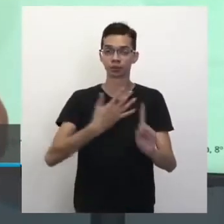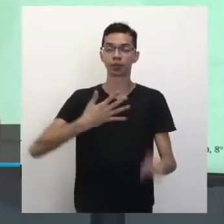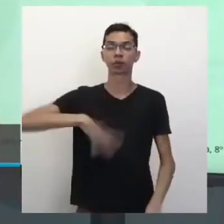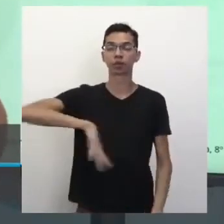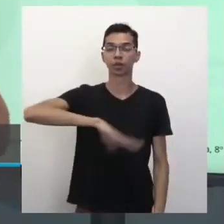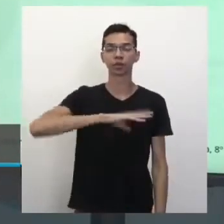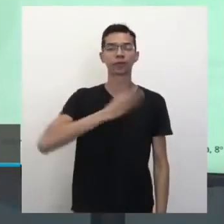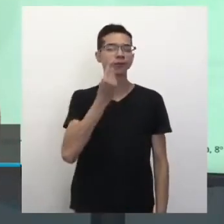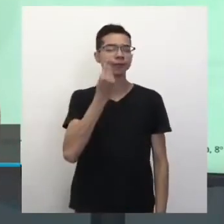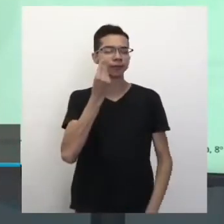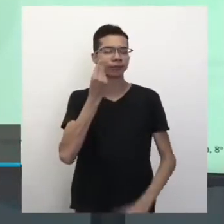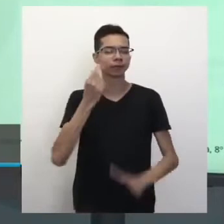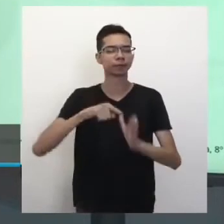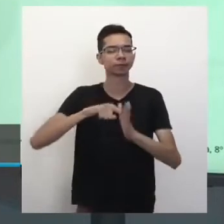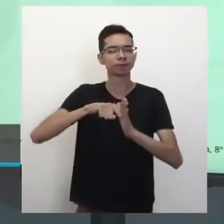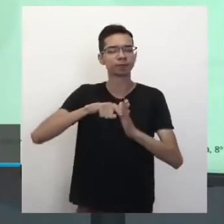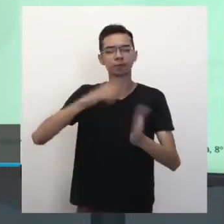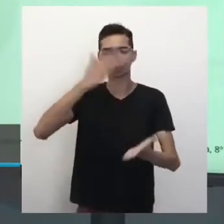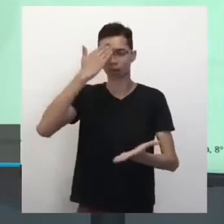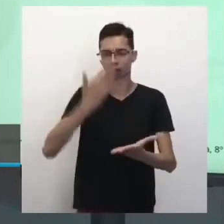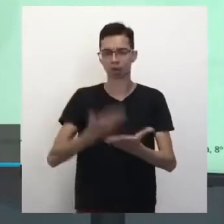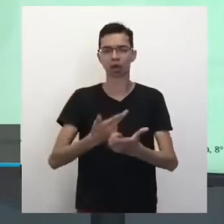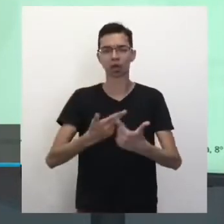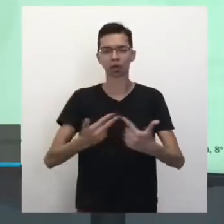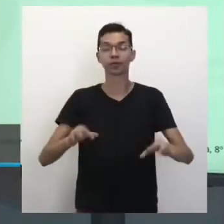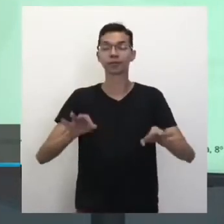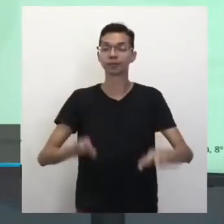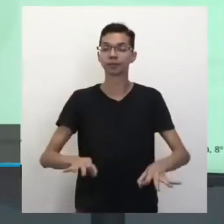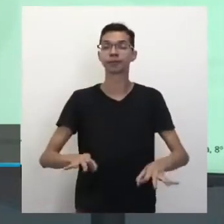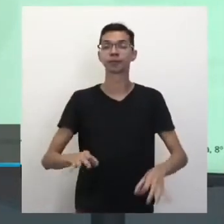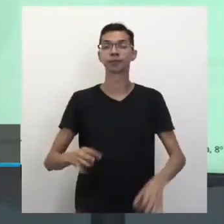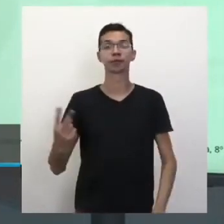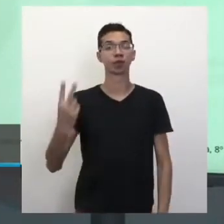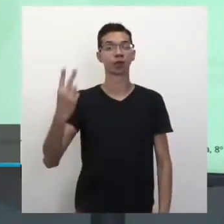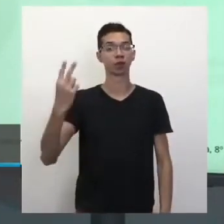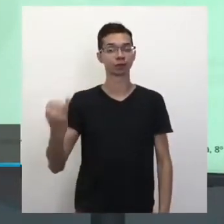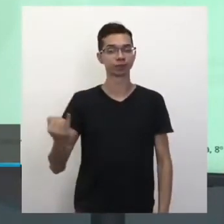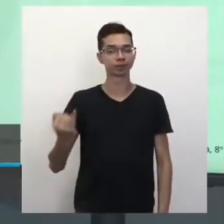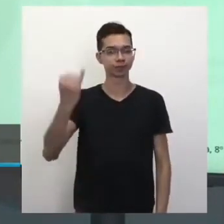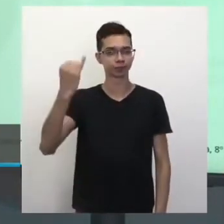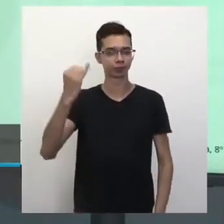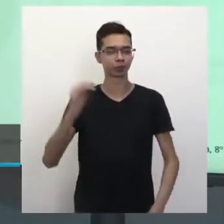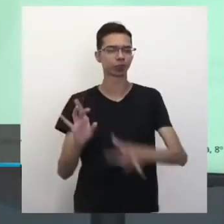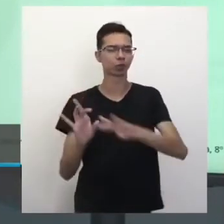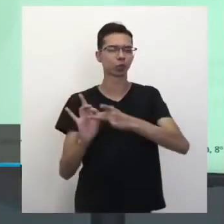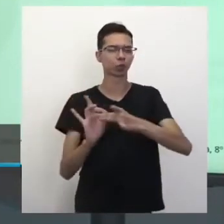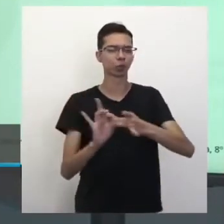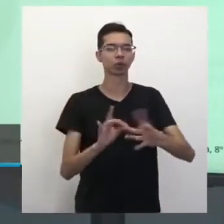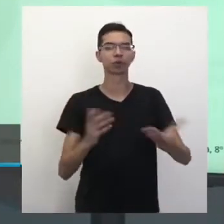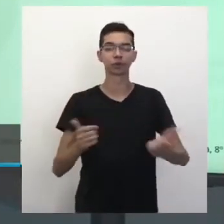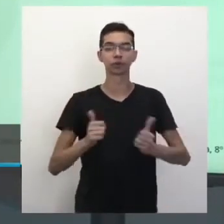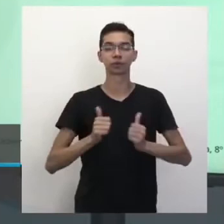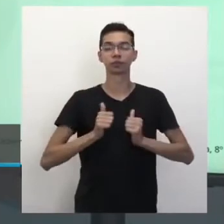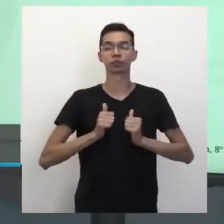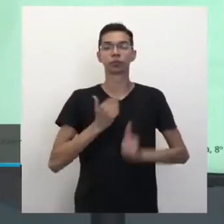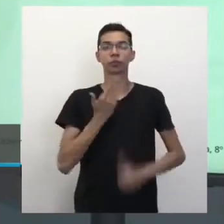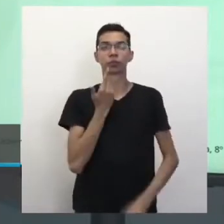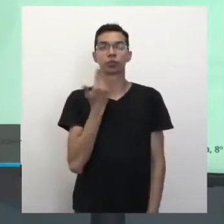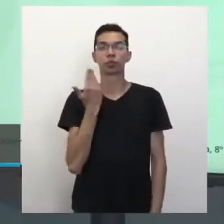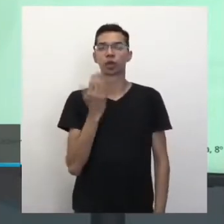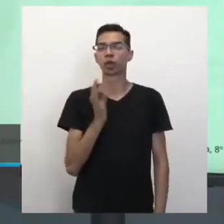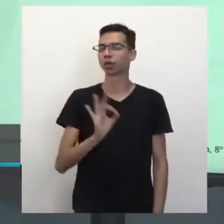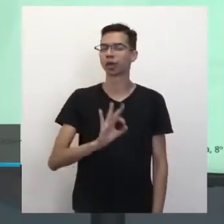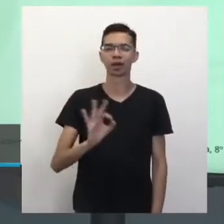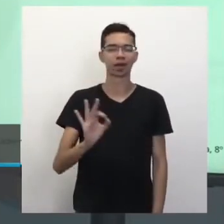no que acreditamos, nos nossos princípios, valores, enfim, nesse contexto aí. Então, nada é imparcial. Sempre tem uma pitadinha